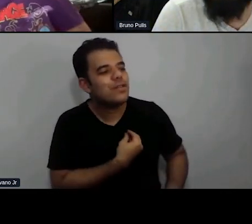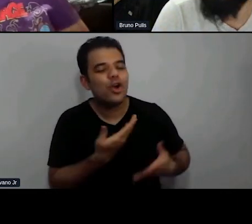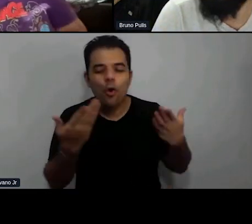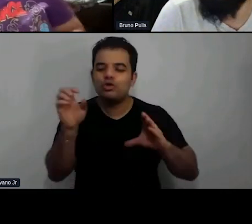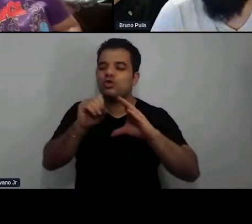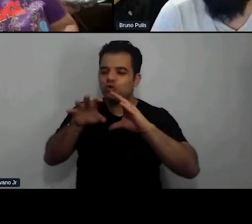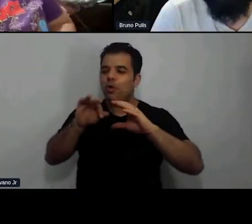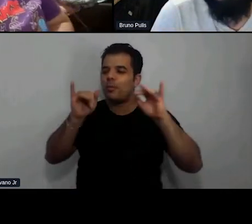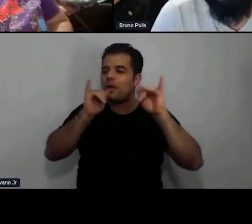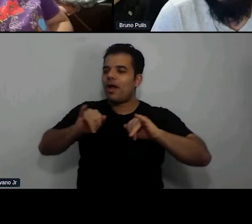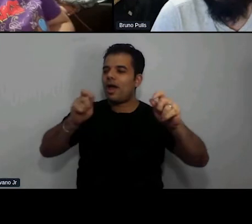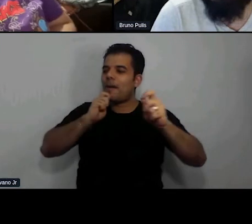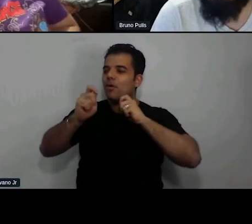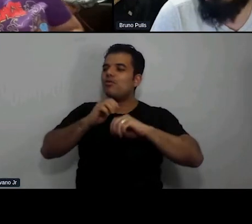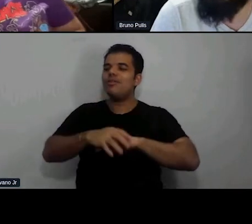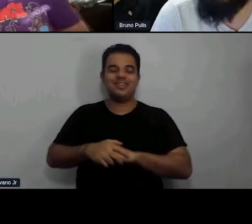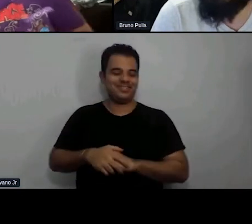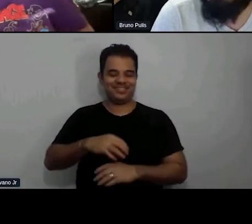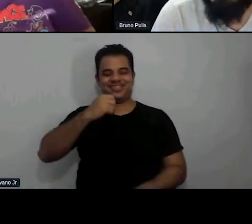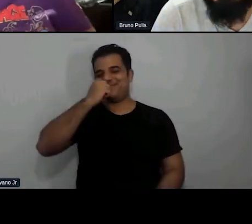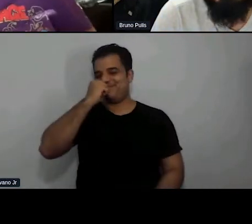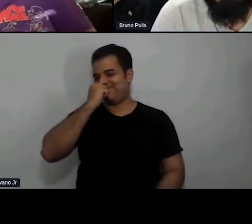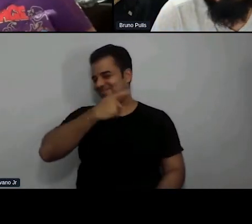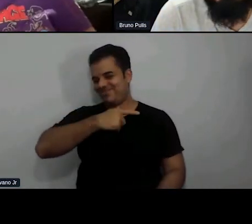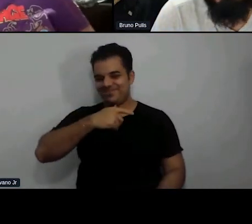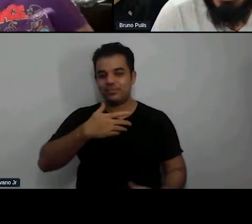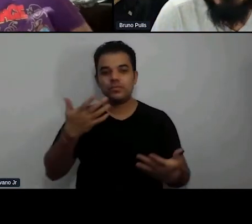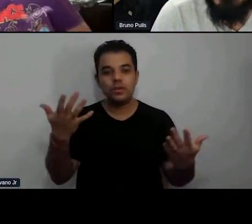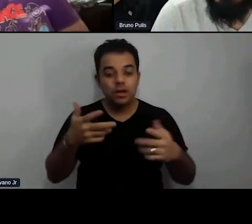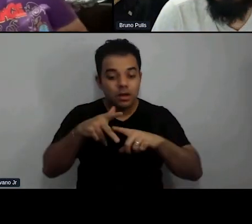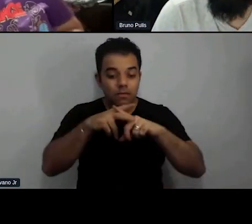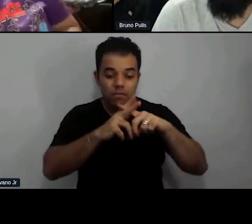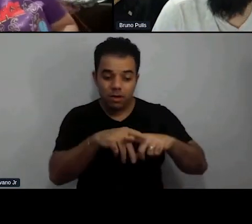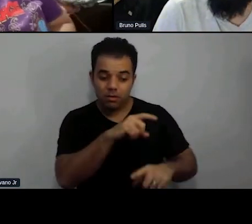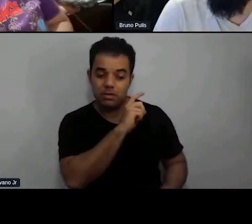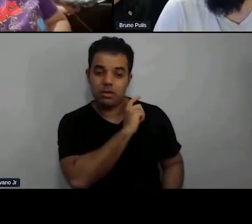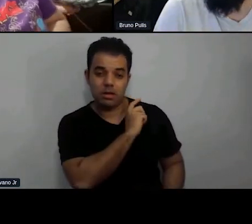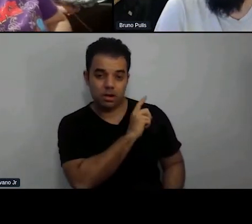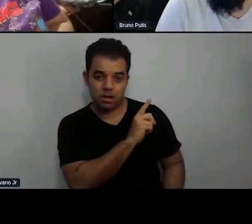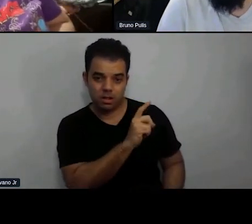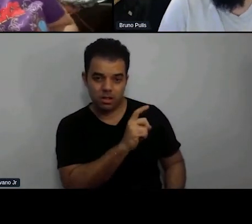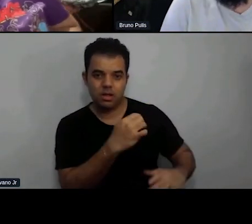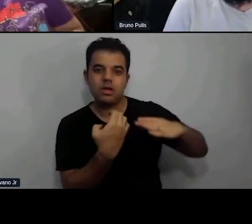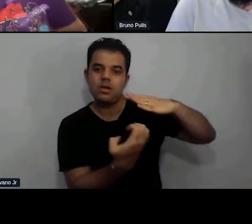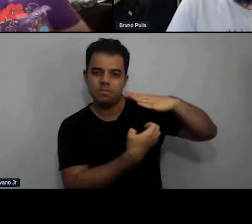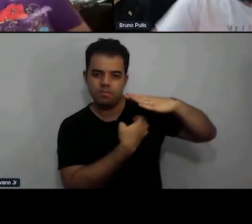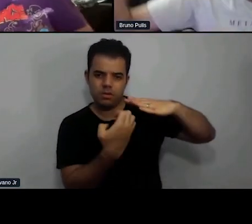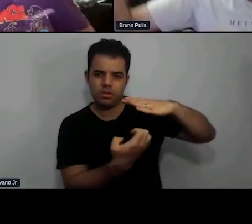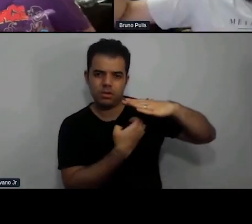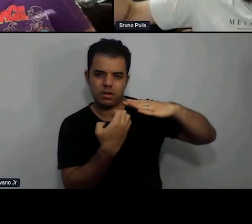né? Essas ferramentas, basicamente, assim, para não dar uma explicação extensa e muito